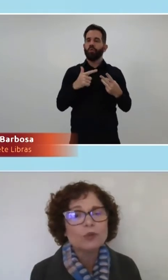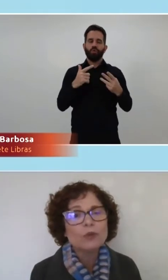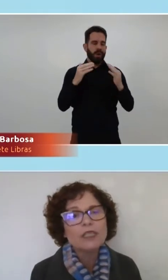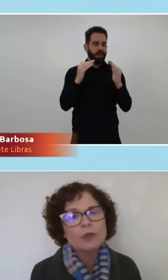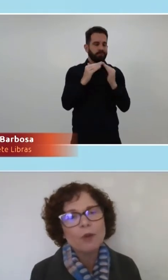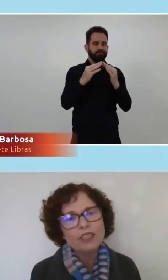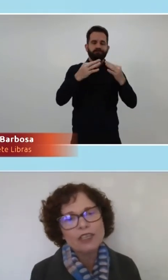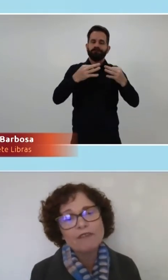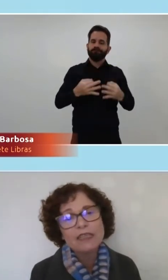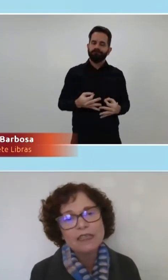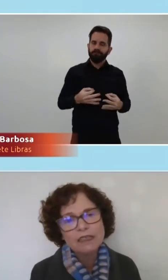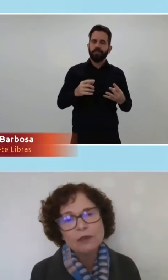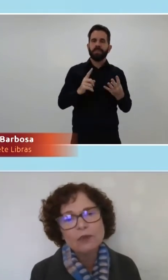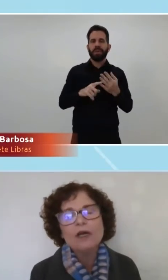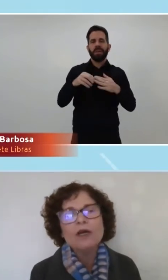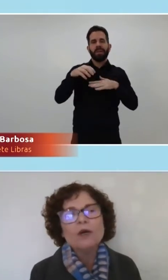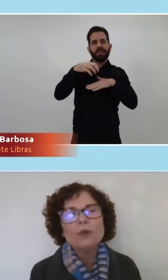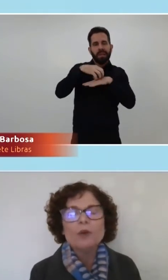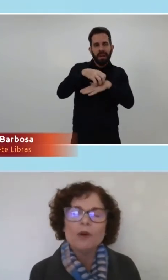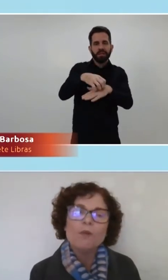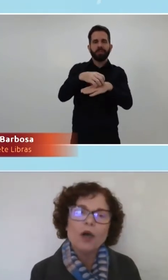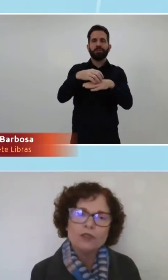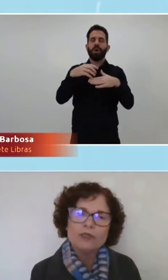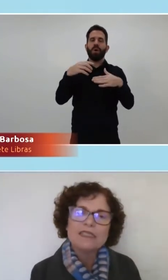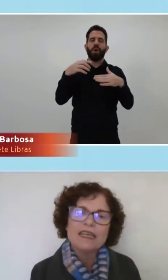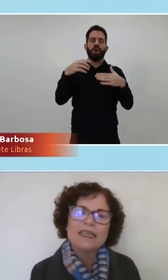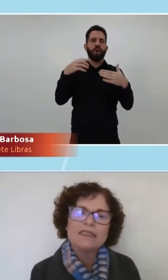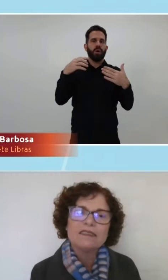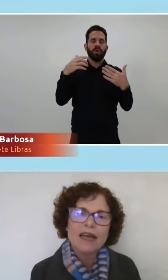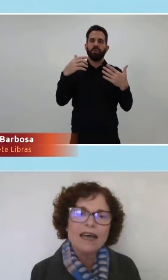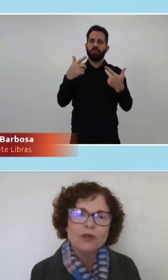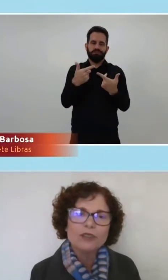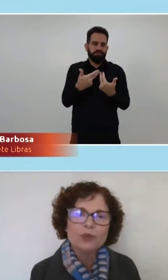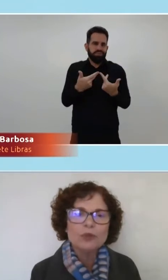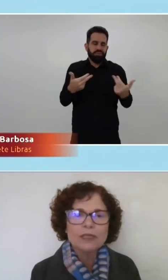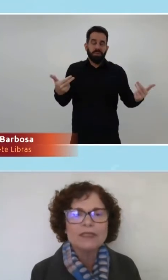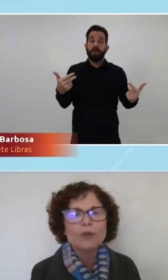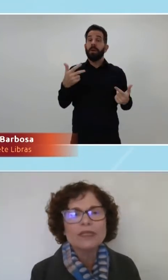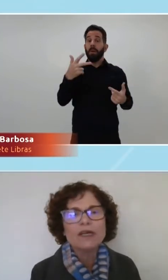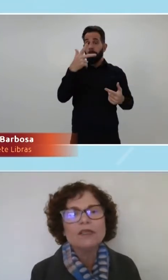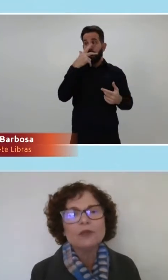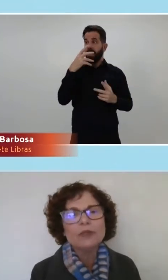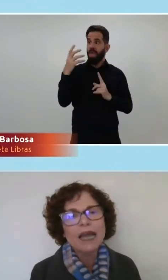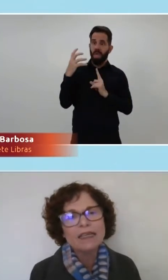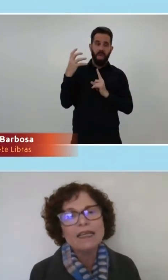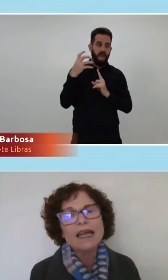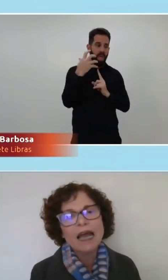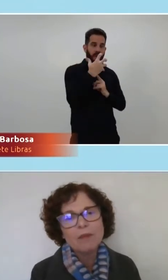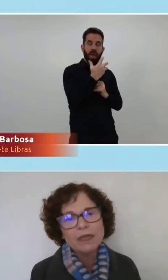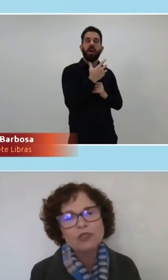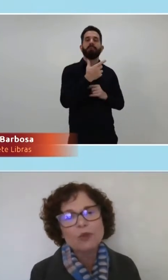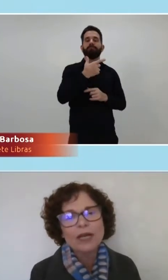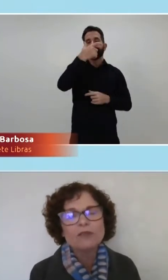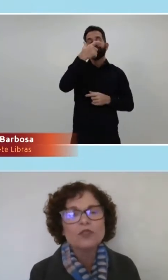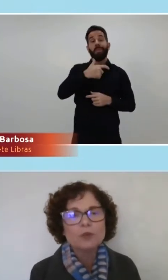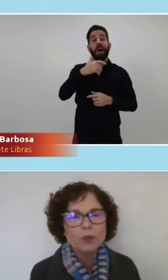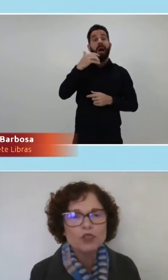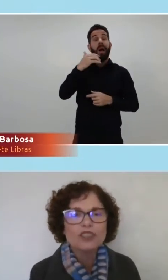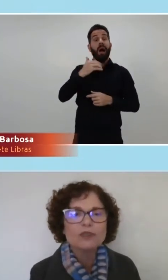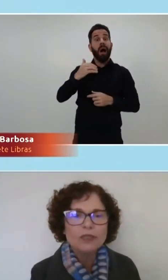transporte, tudo isso pode ir afetando o modo de ser e estar do adulto que está cuidando, e aí ele acaba